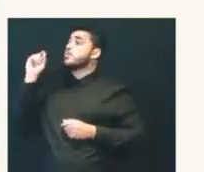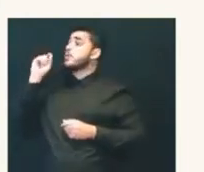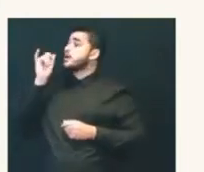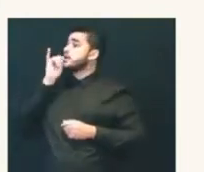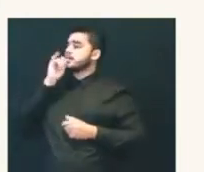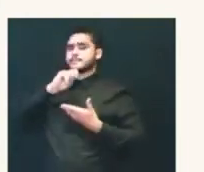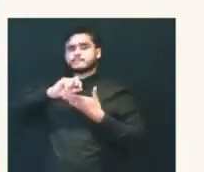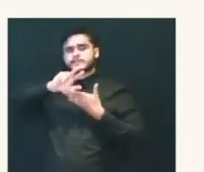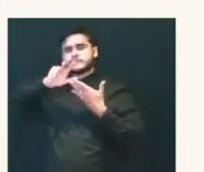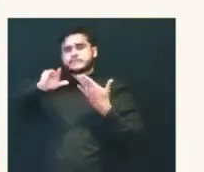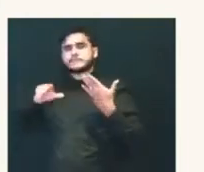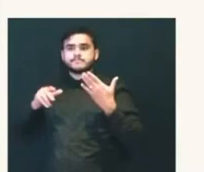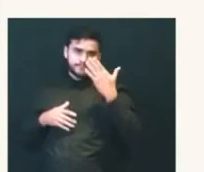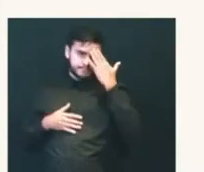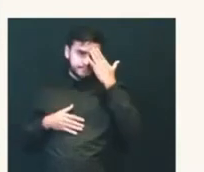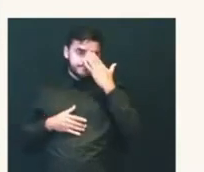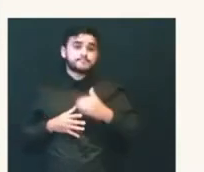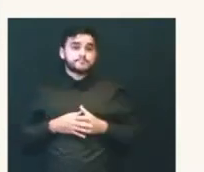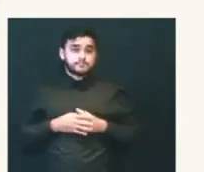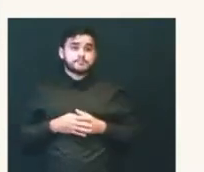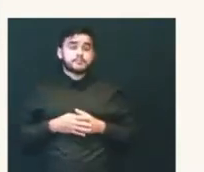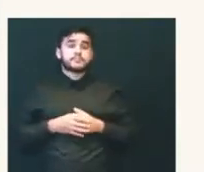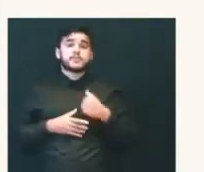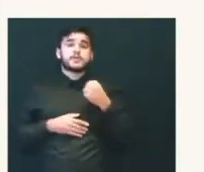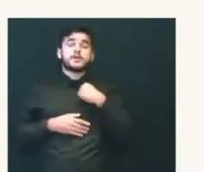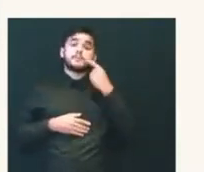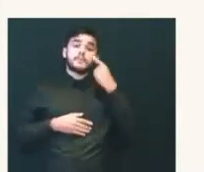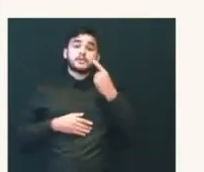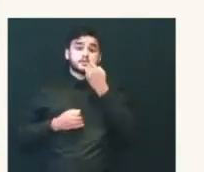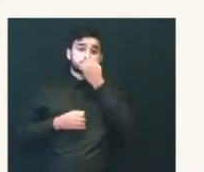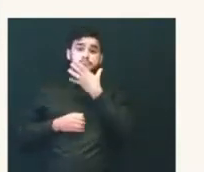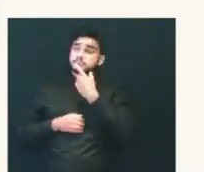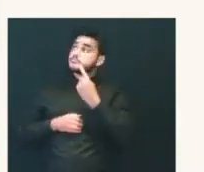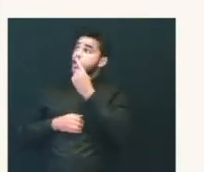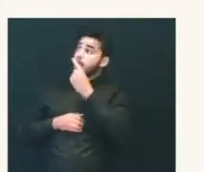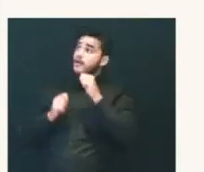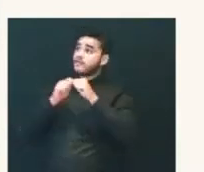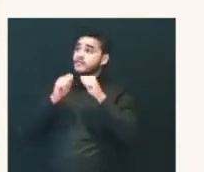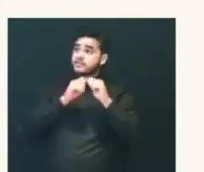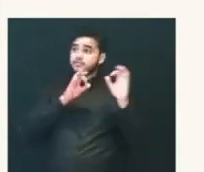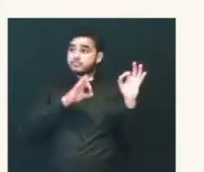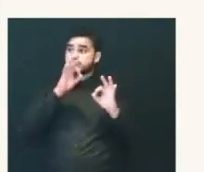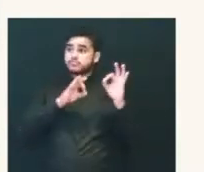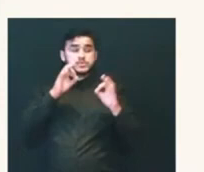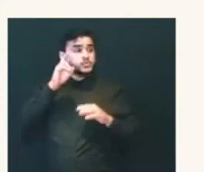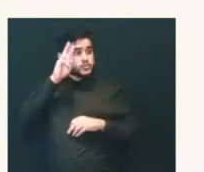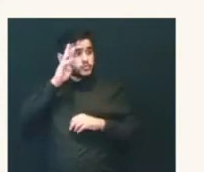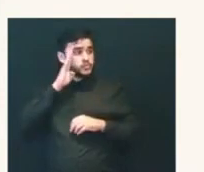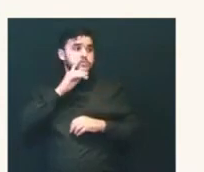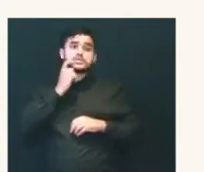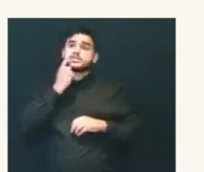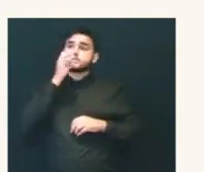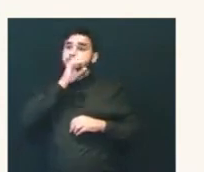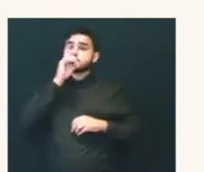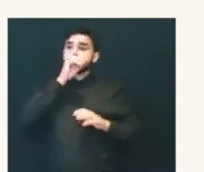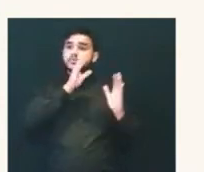na variação da comida. Uma forma de auxiliar nessa questão do cardápio semanal é usar